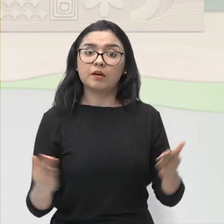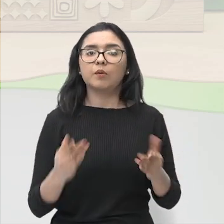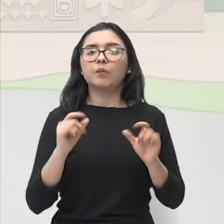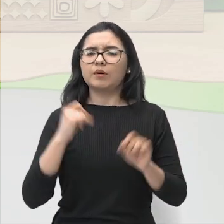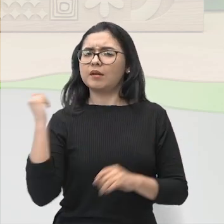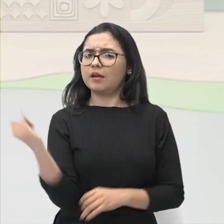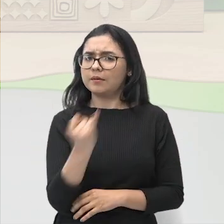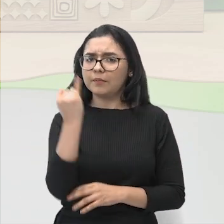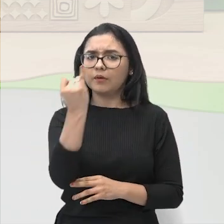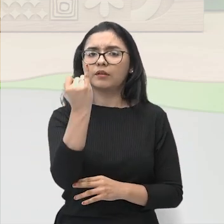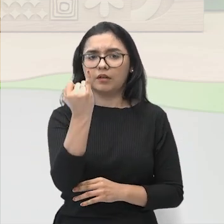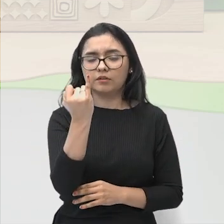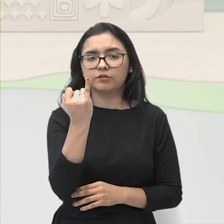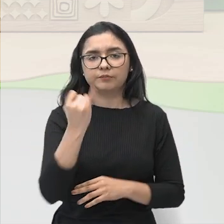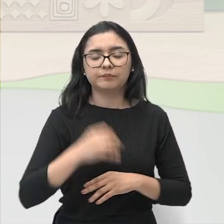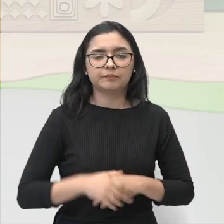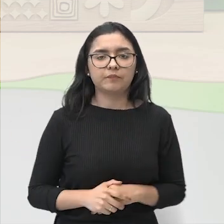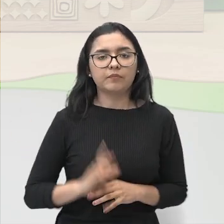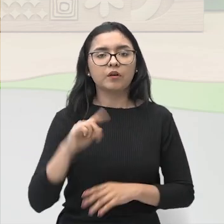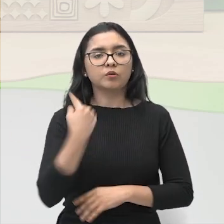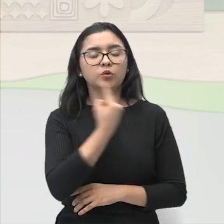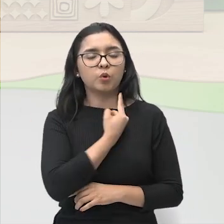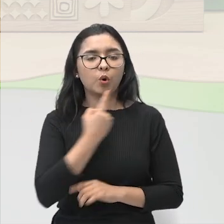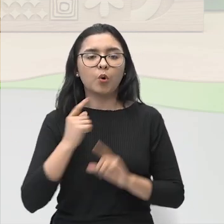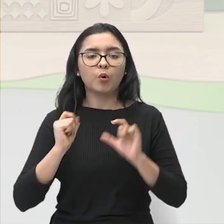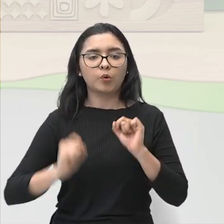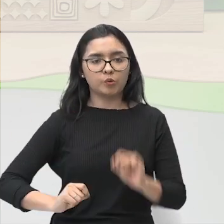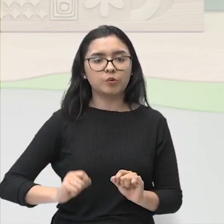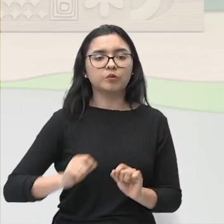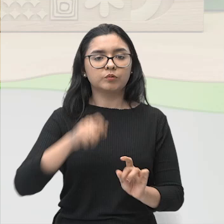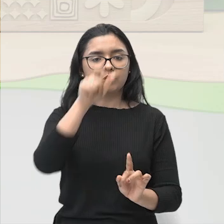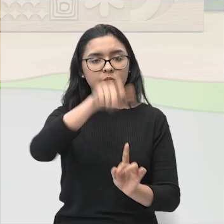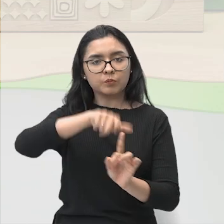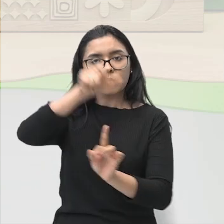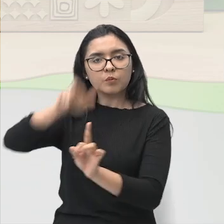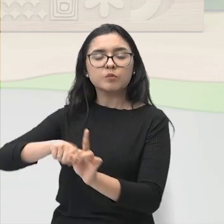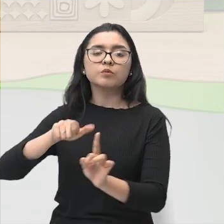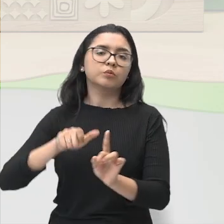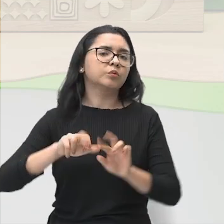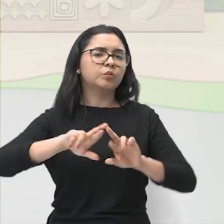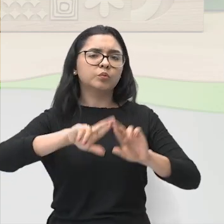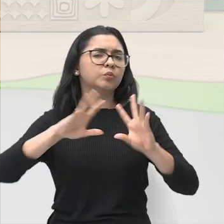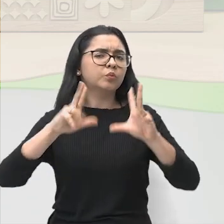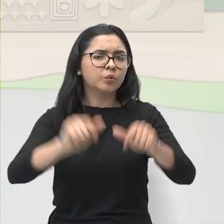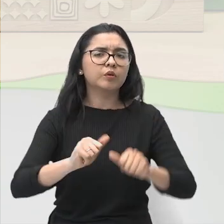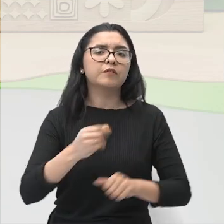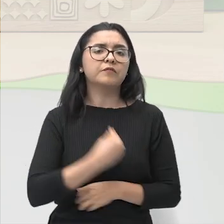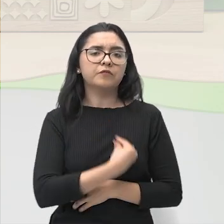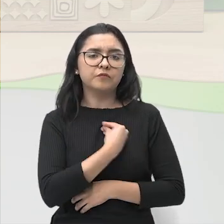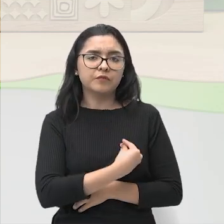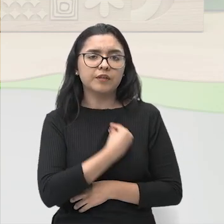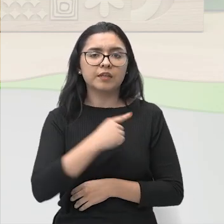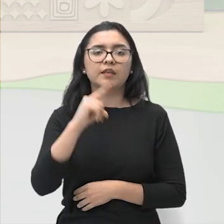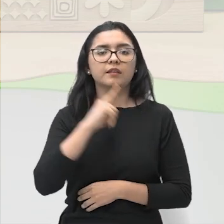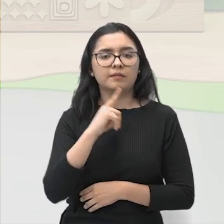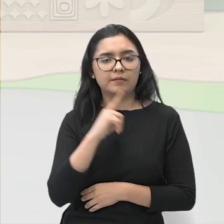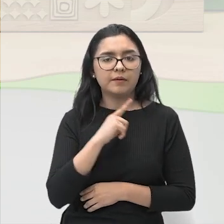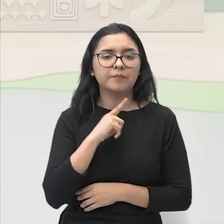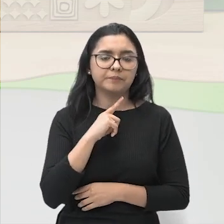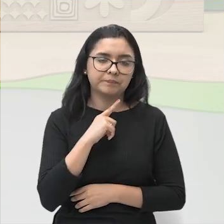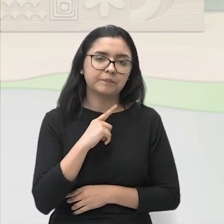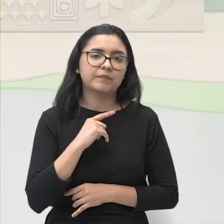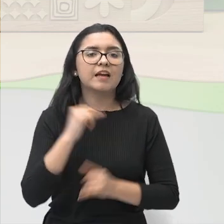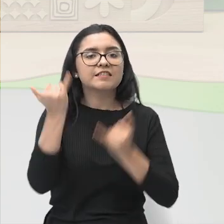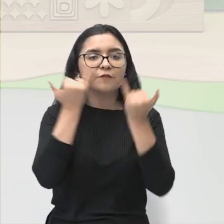extremamente importante para todos os seres vivos que guardam aqui